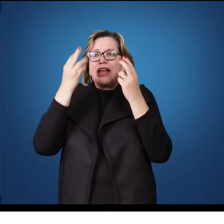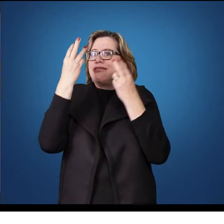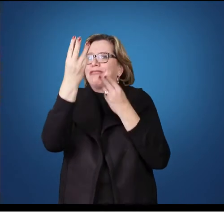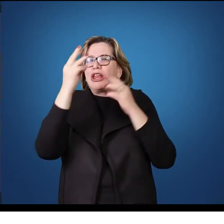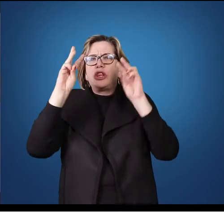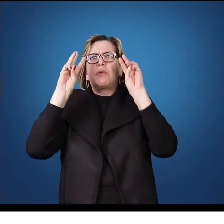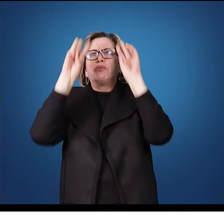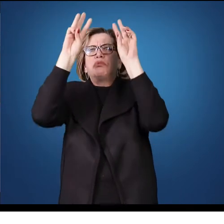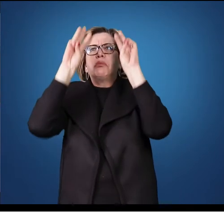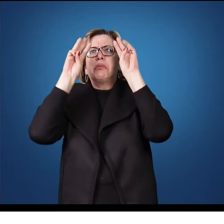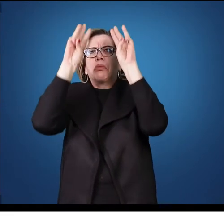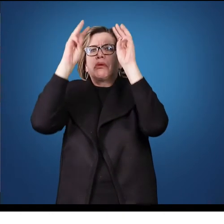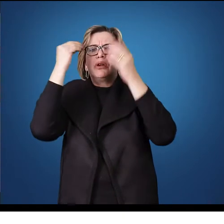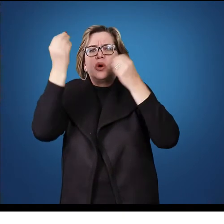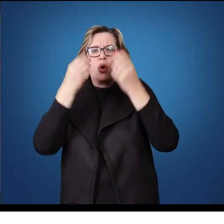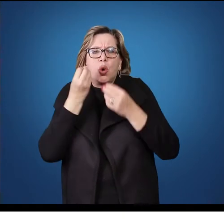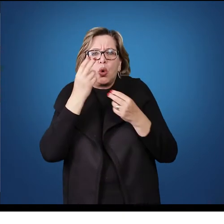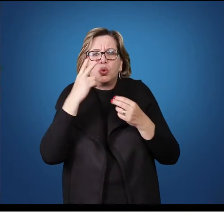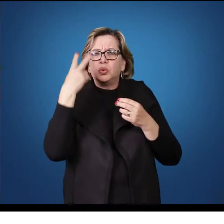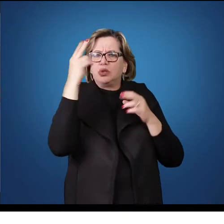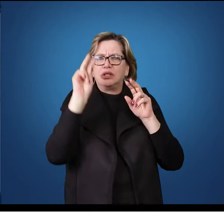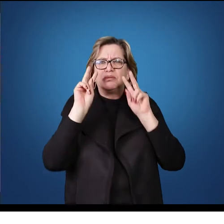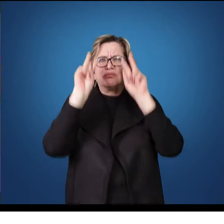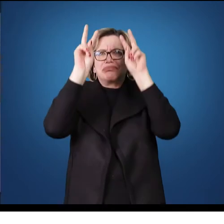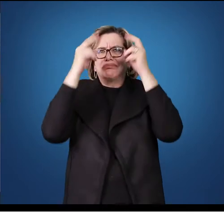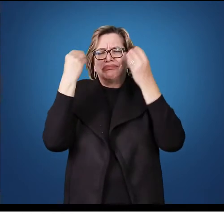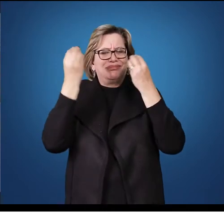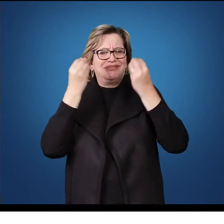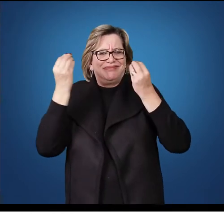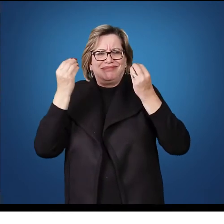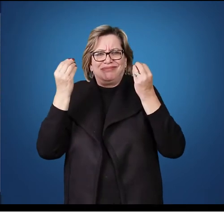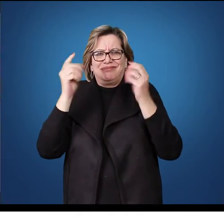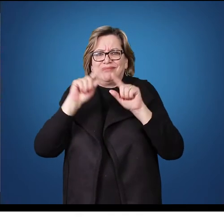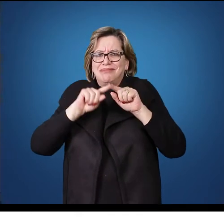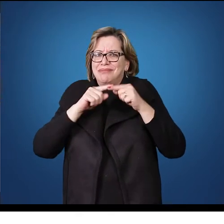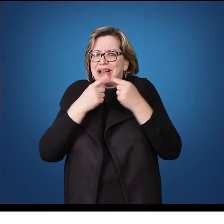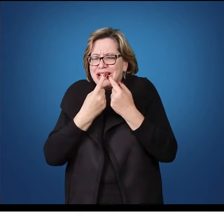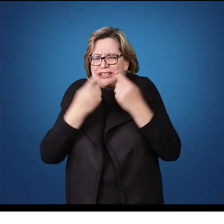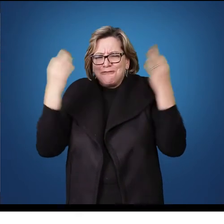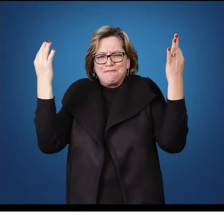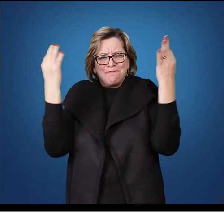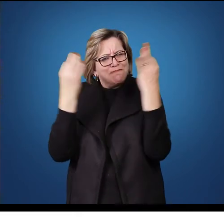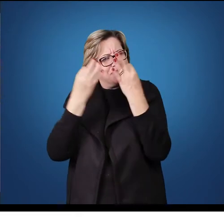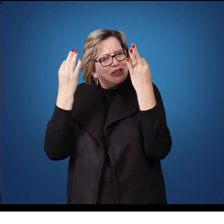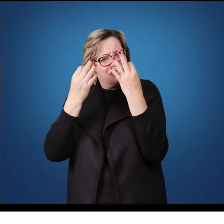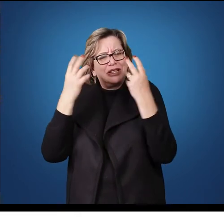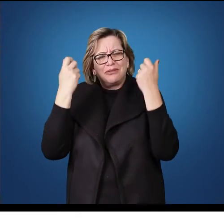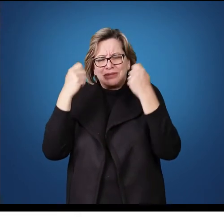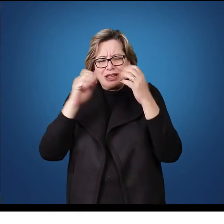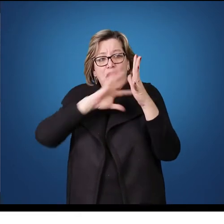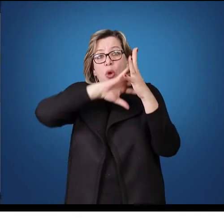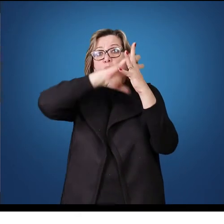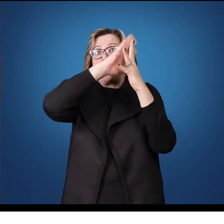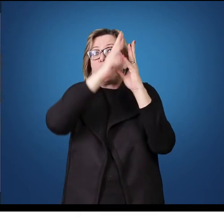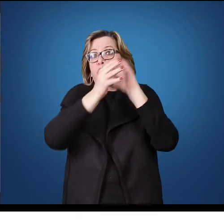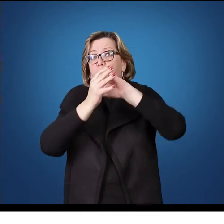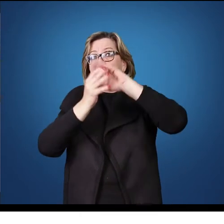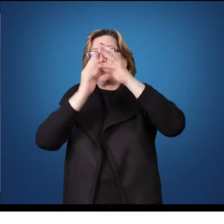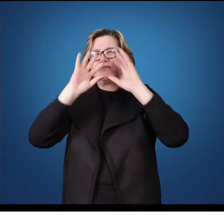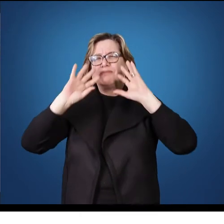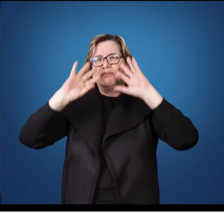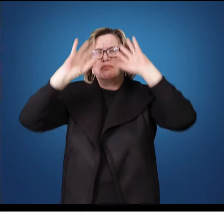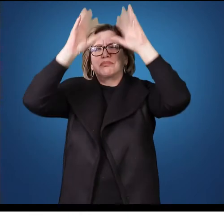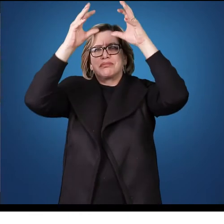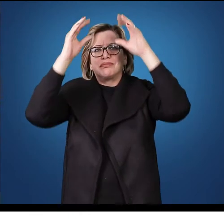três ou dois dedos no seu toque, mas para ter maior precisão no fundamento, é importante que tenham todos os dedos em contato